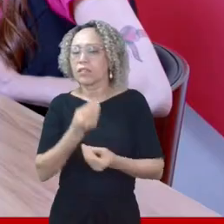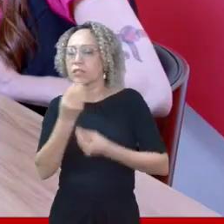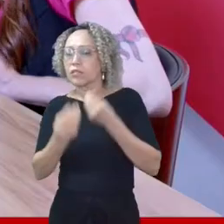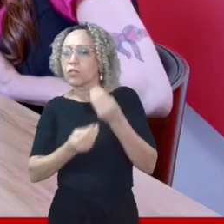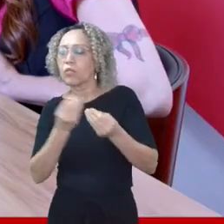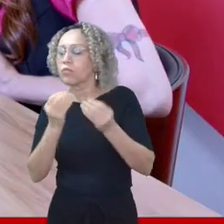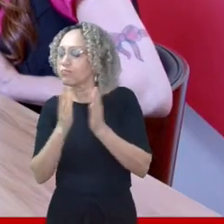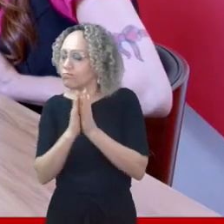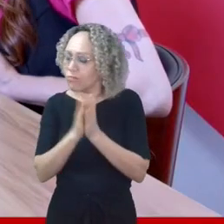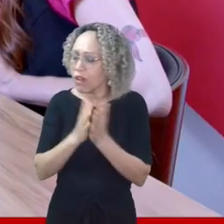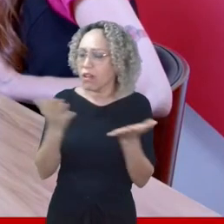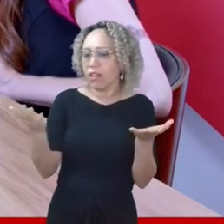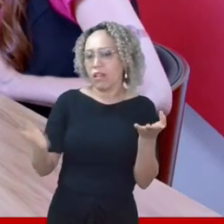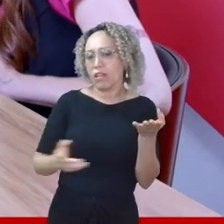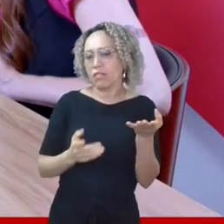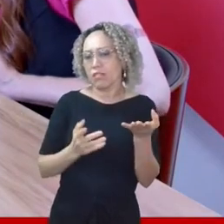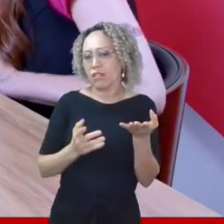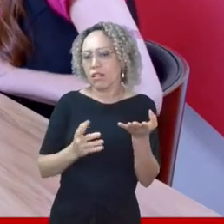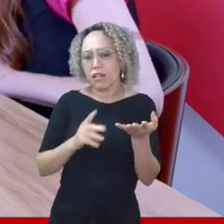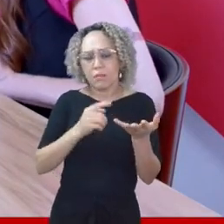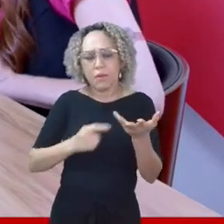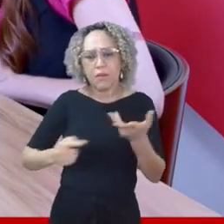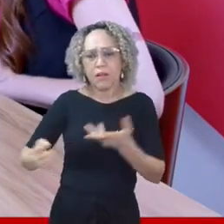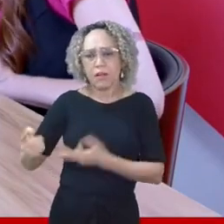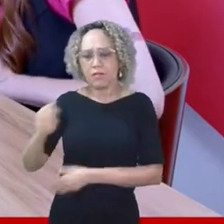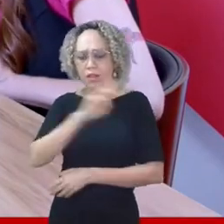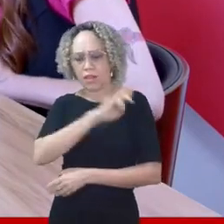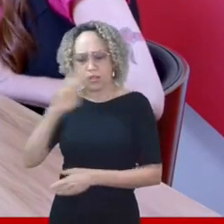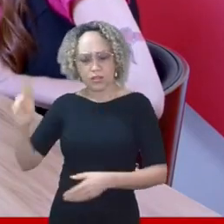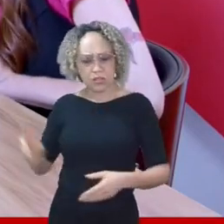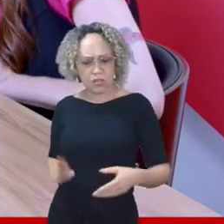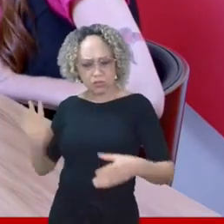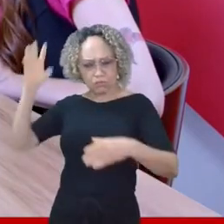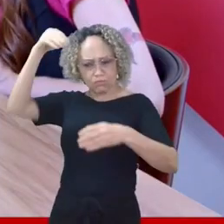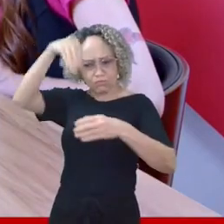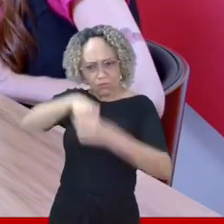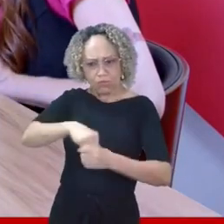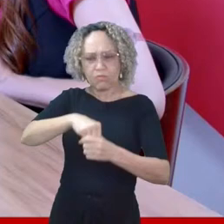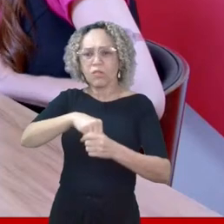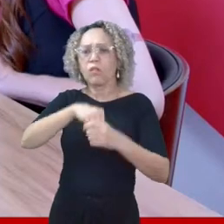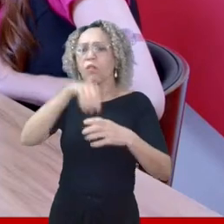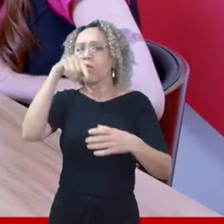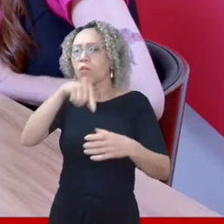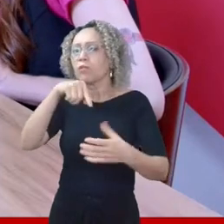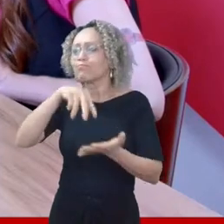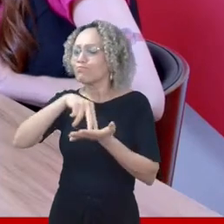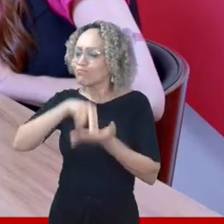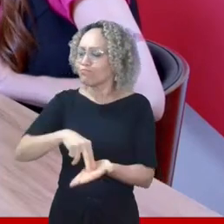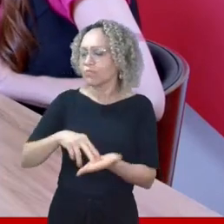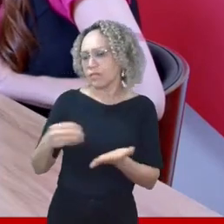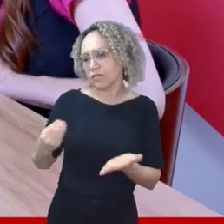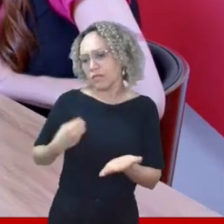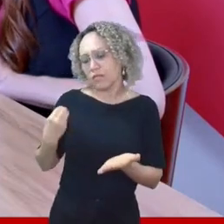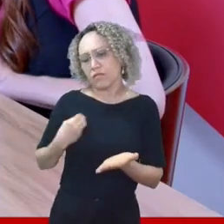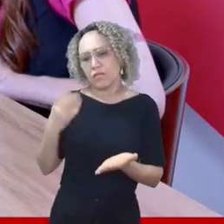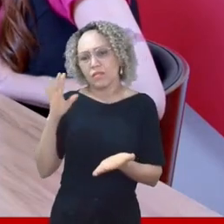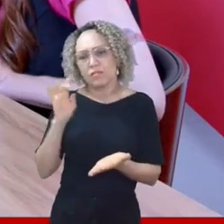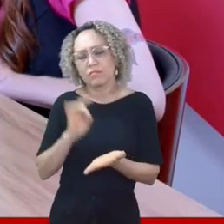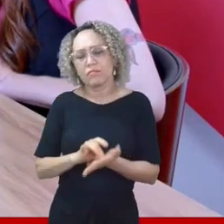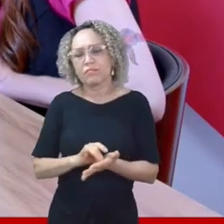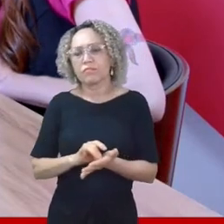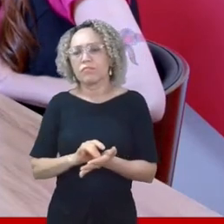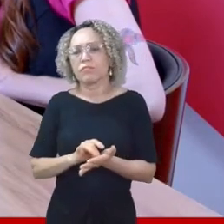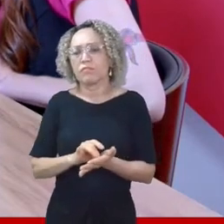que bota todas as religiões, inclusive, no mesmo chão, no chão da vida mesmo, que